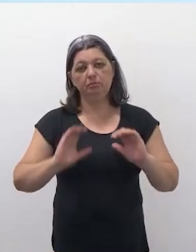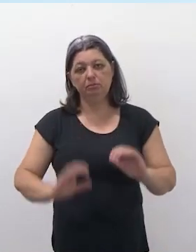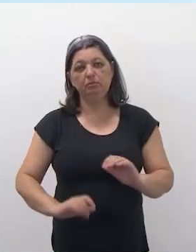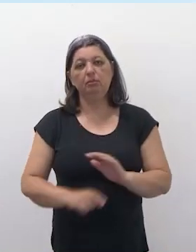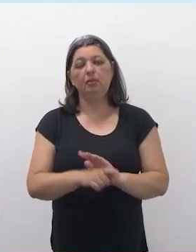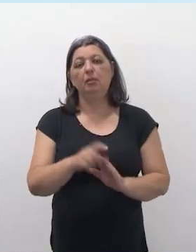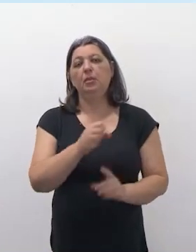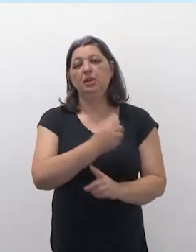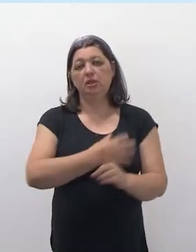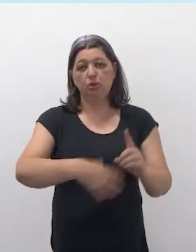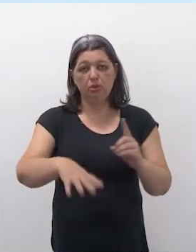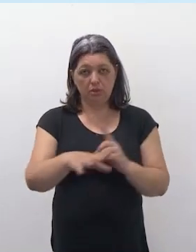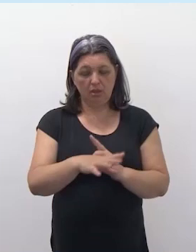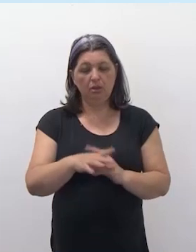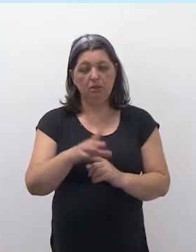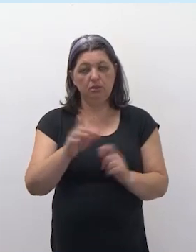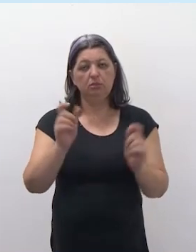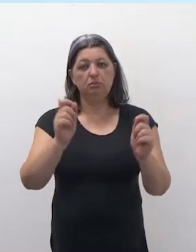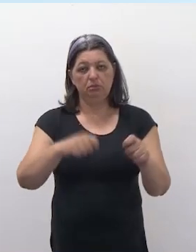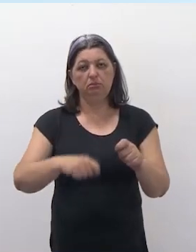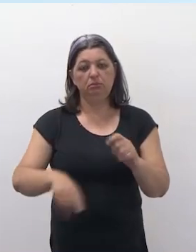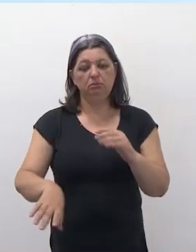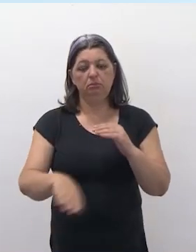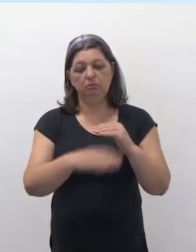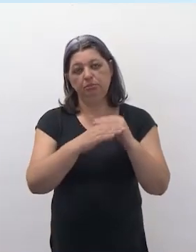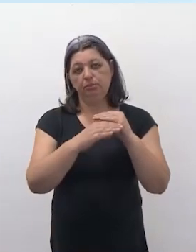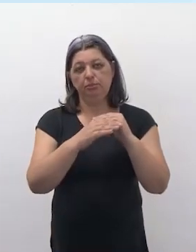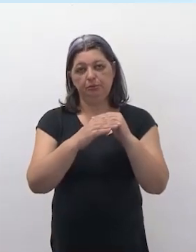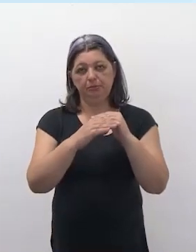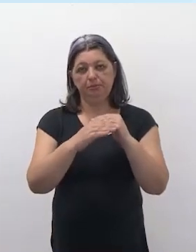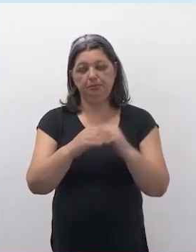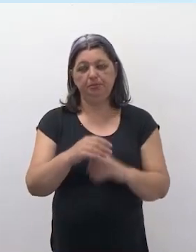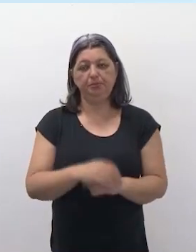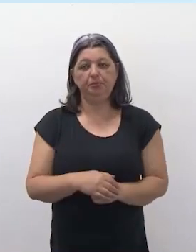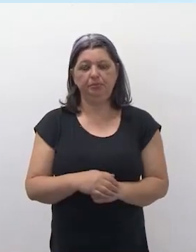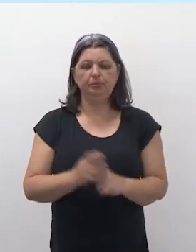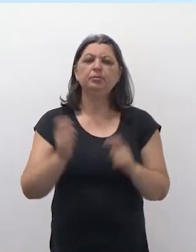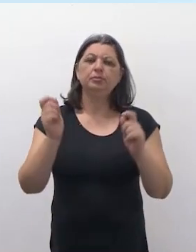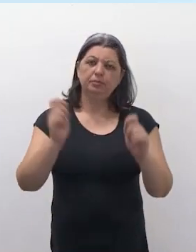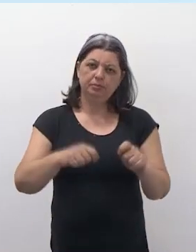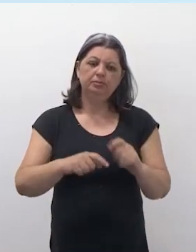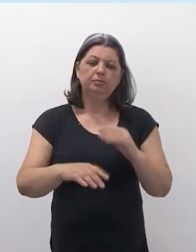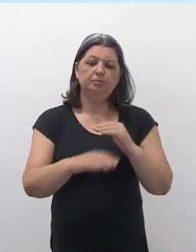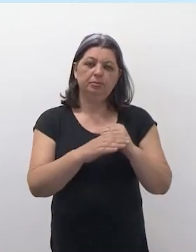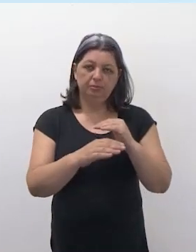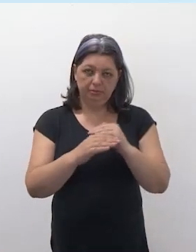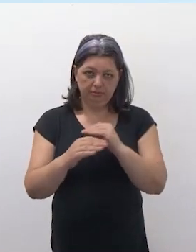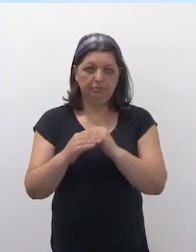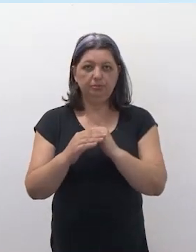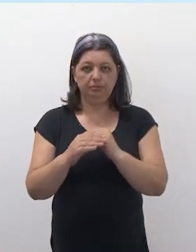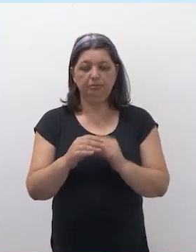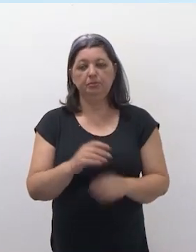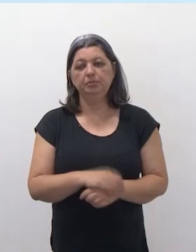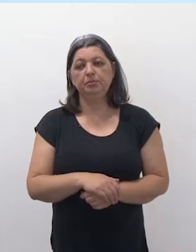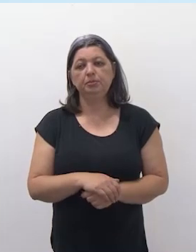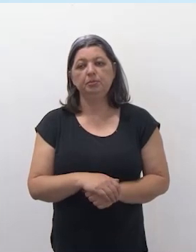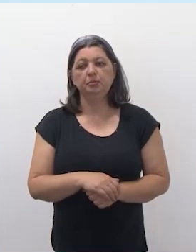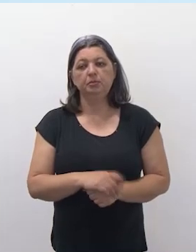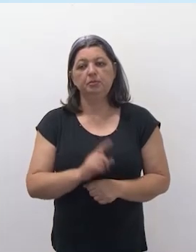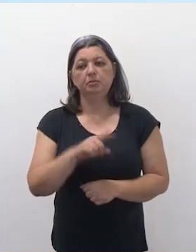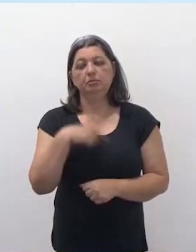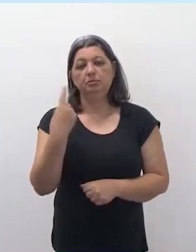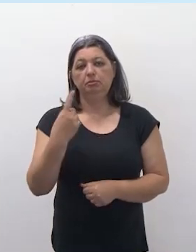sim entrar em harmonia. Então, eles podem potencializar um ao outro. E então a gente vai fazer